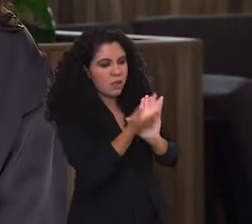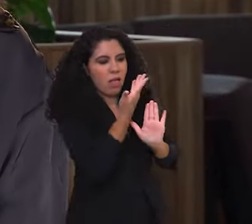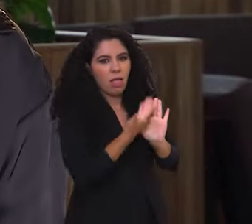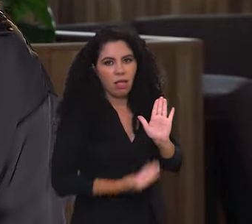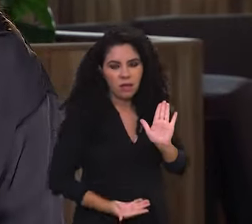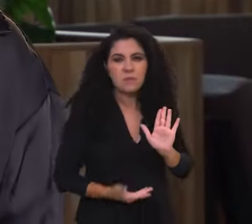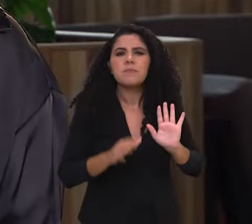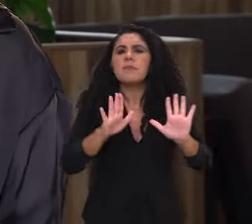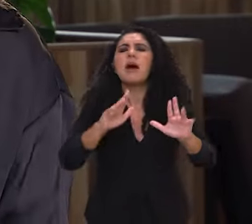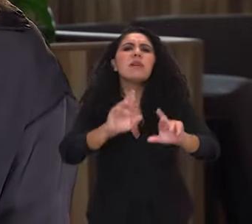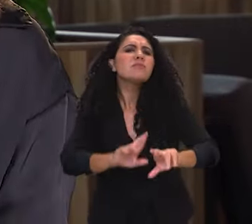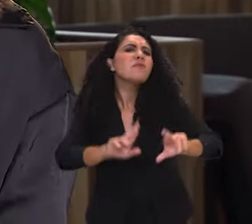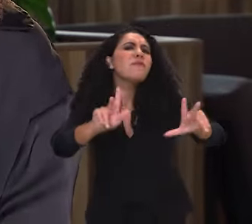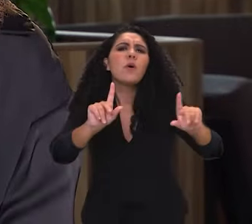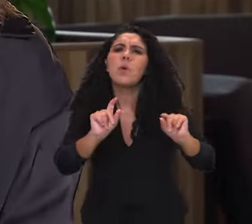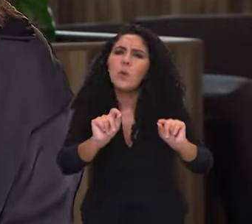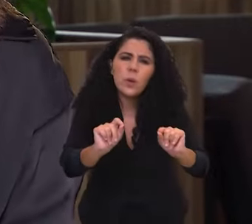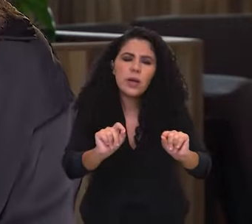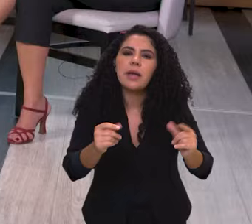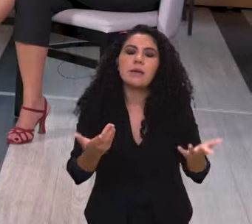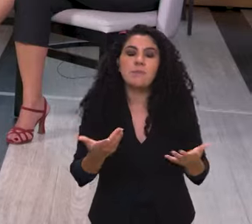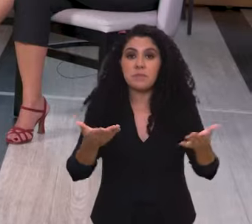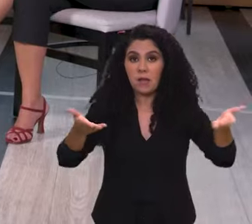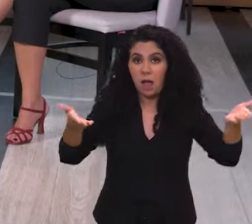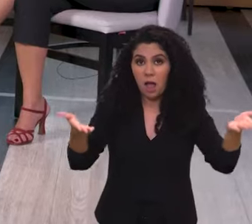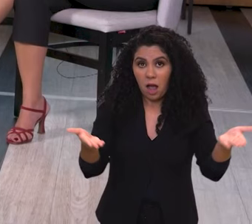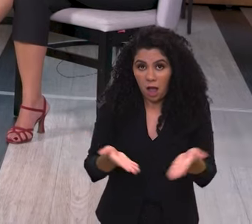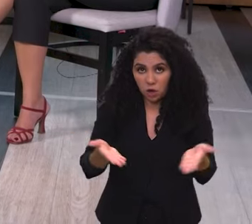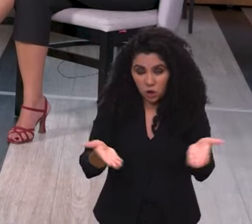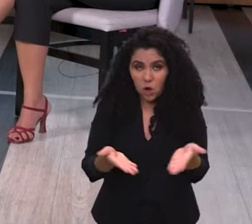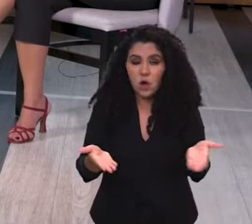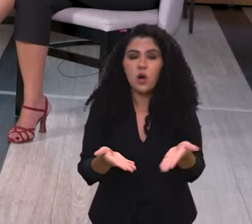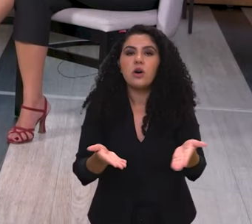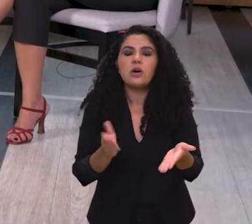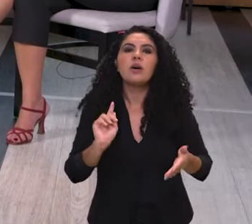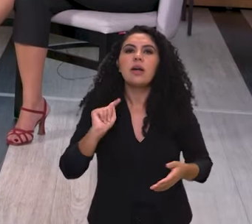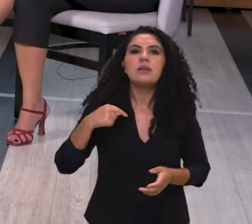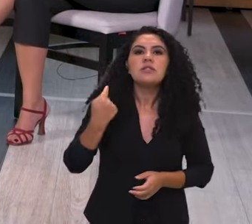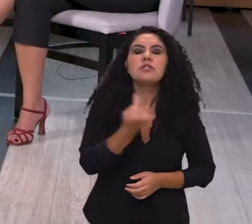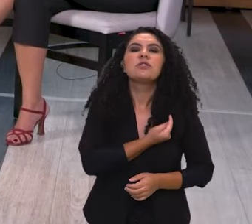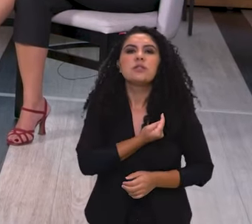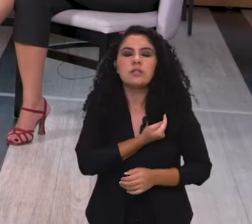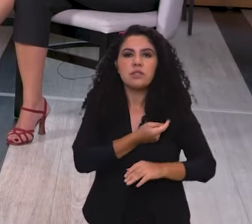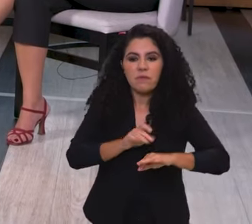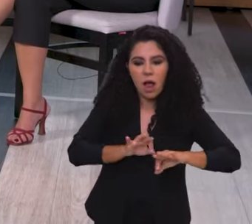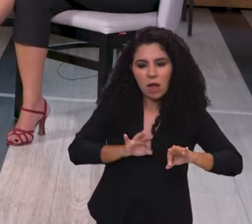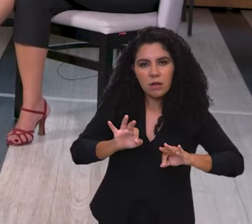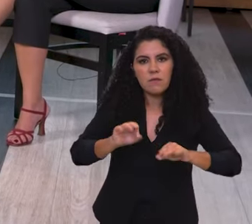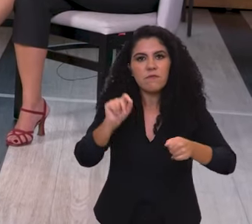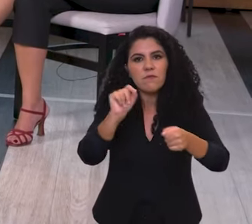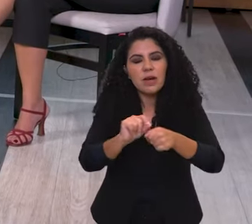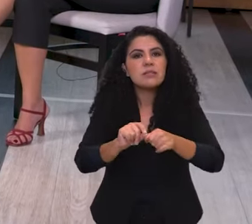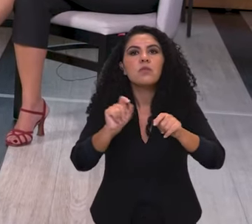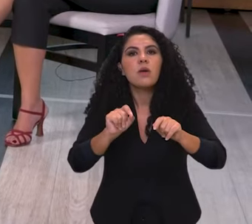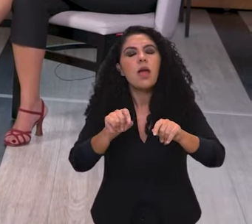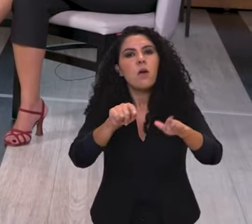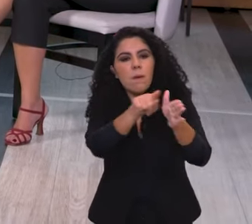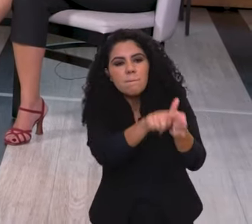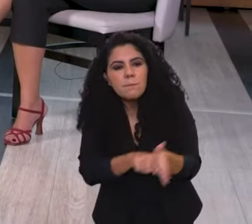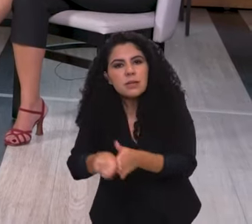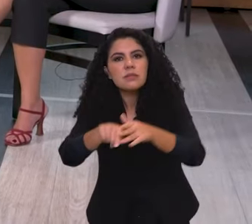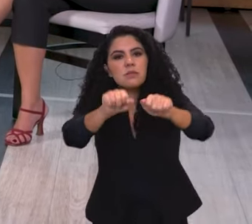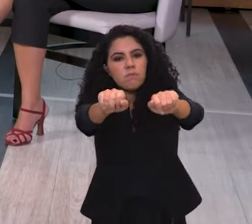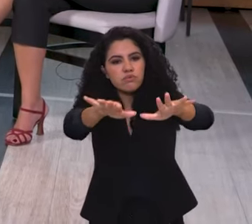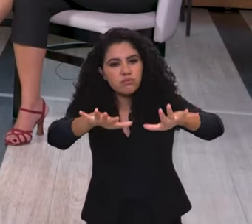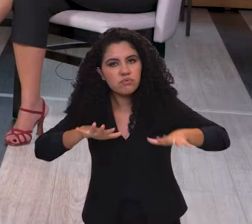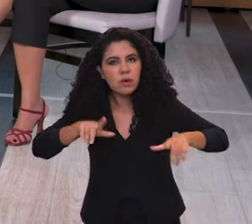nossa. E qual é o diferencial? A gente agora, assim, parte... Vai fazer uma consulta pública, a gente vai